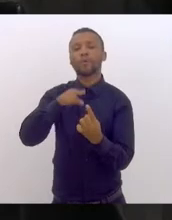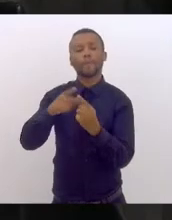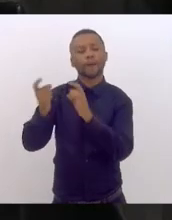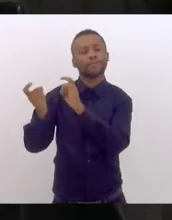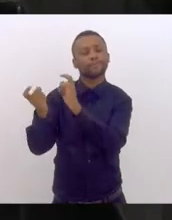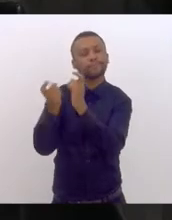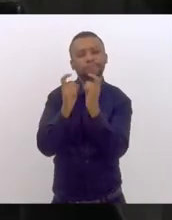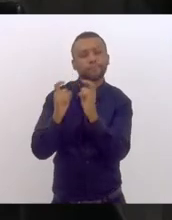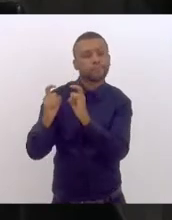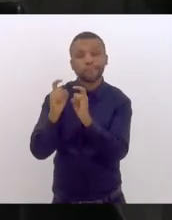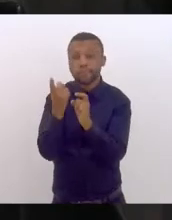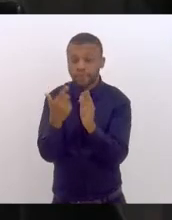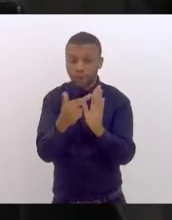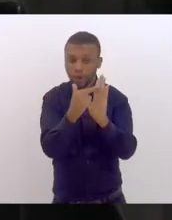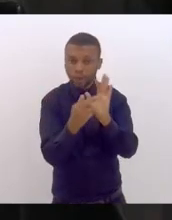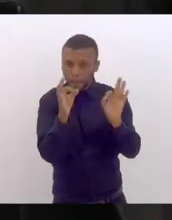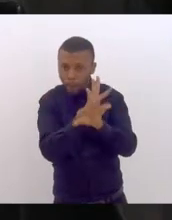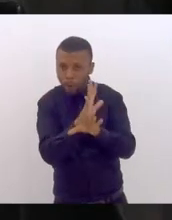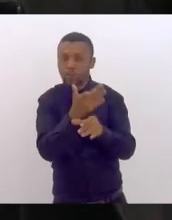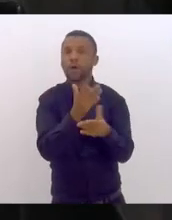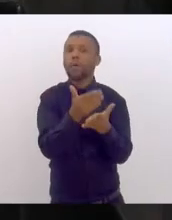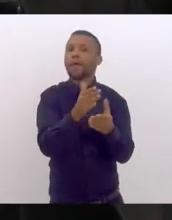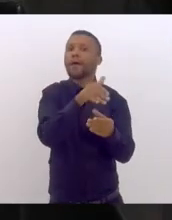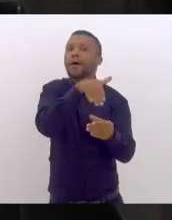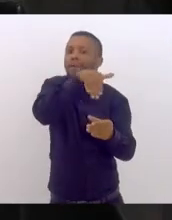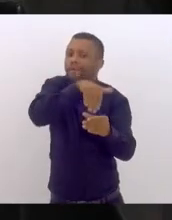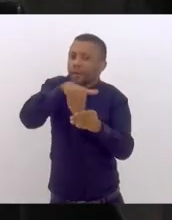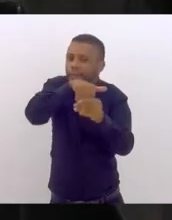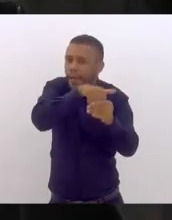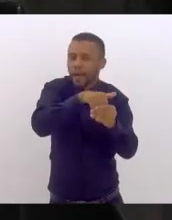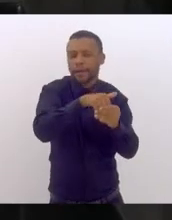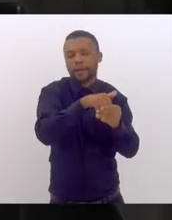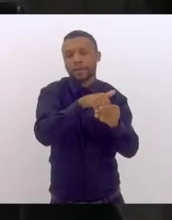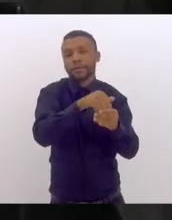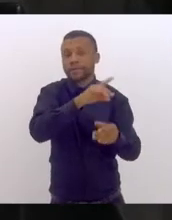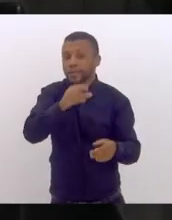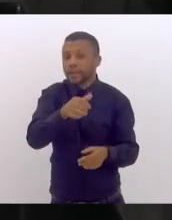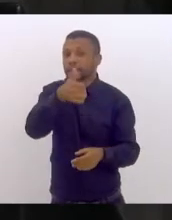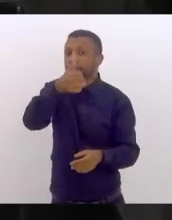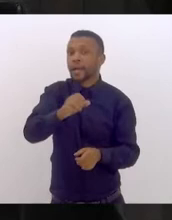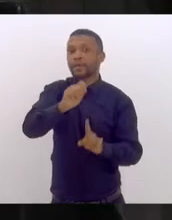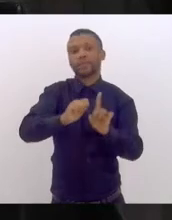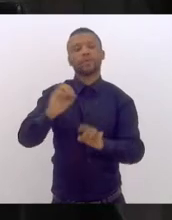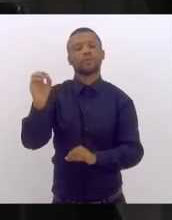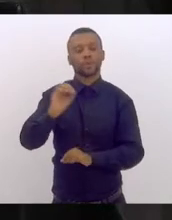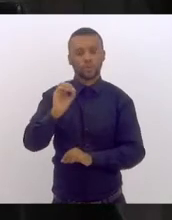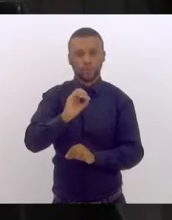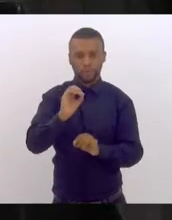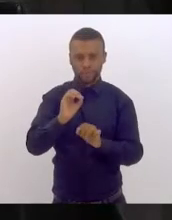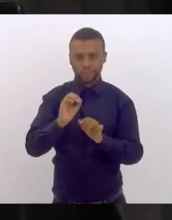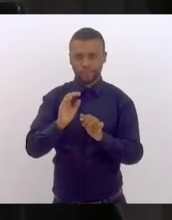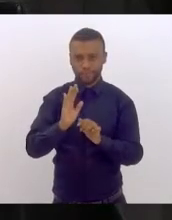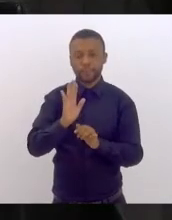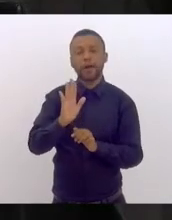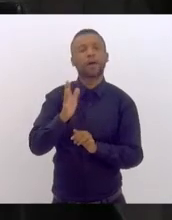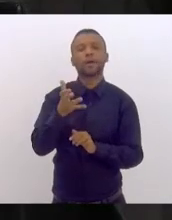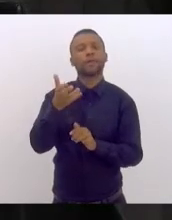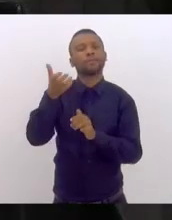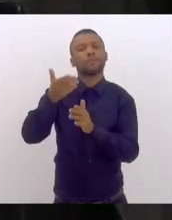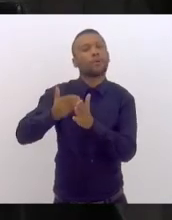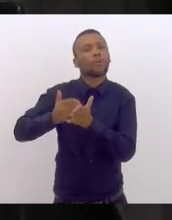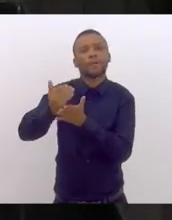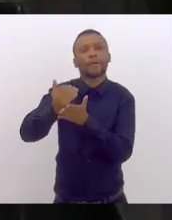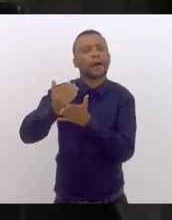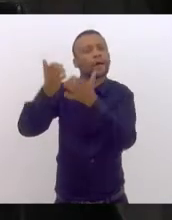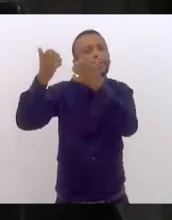Como eu disse aqui no dia seram dia dez de outubro eu até quero começar esse tema é falando do